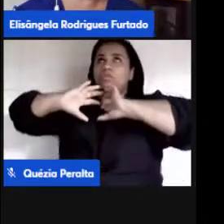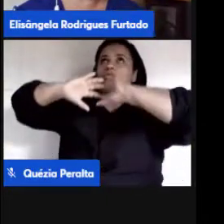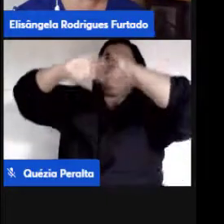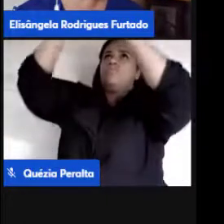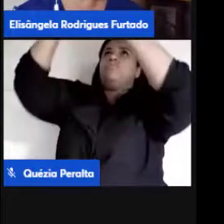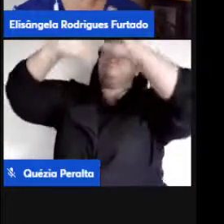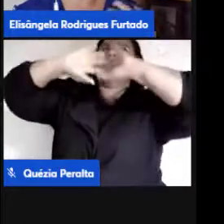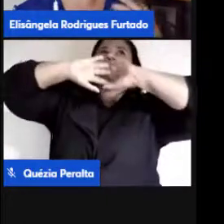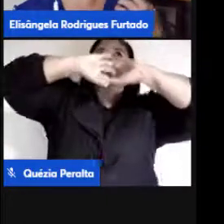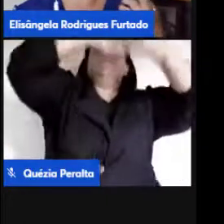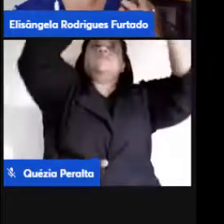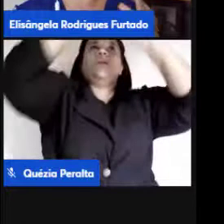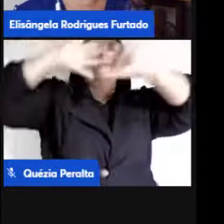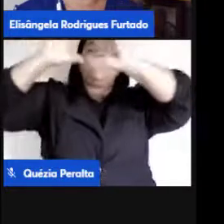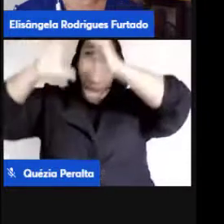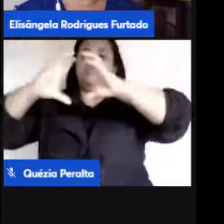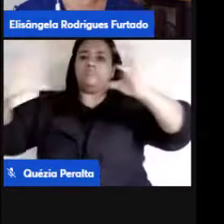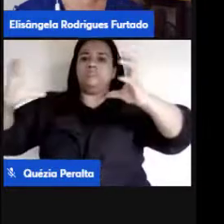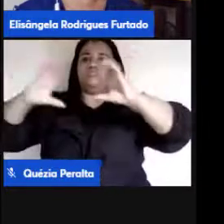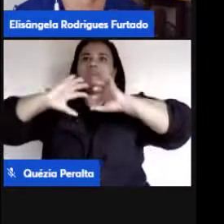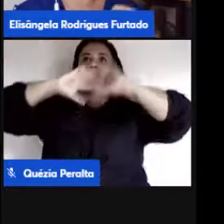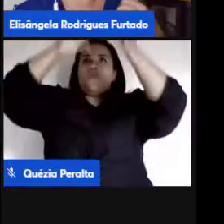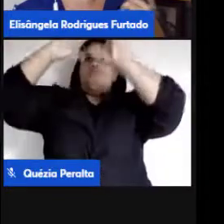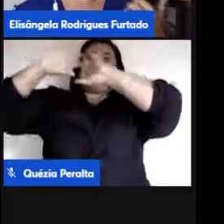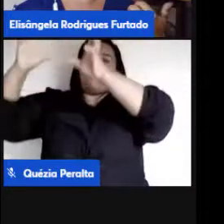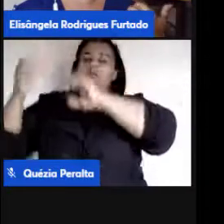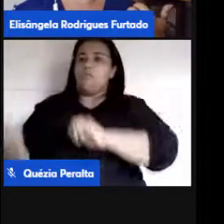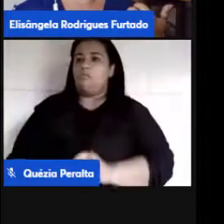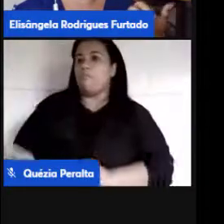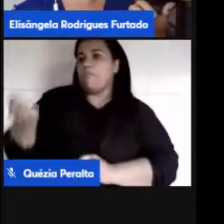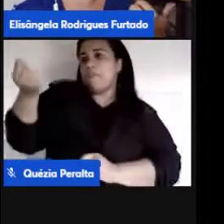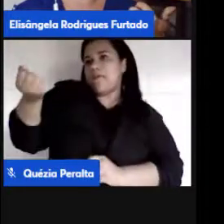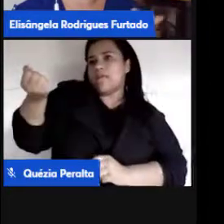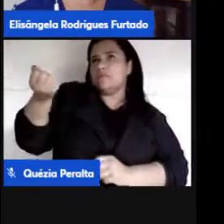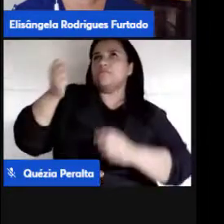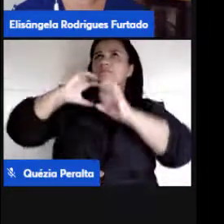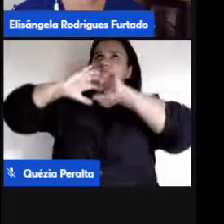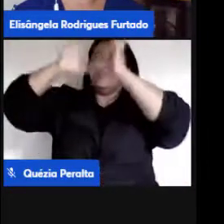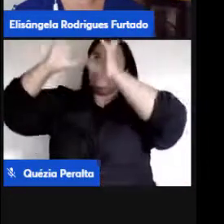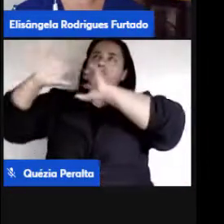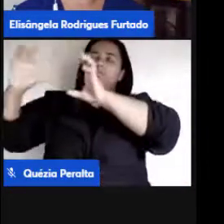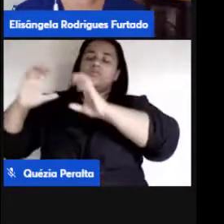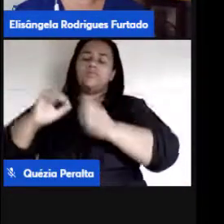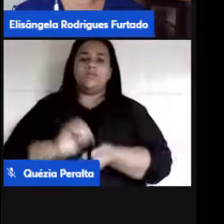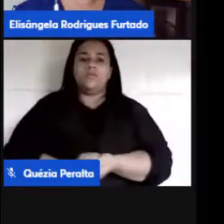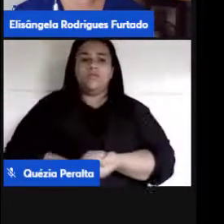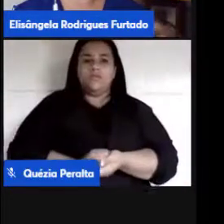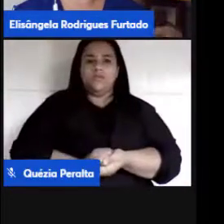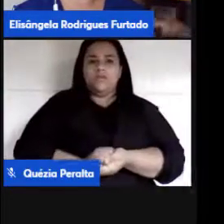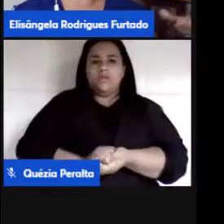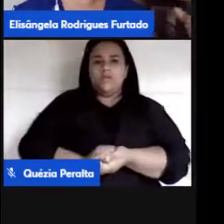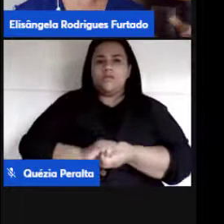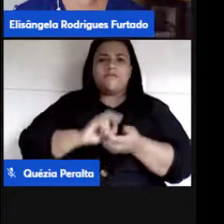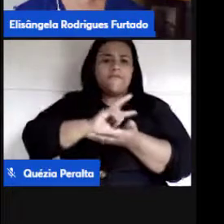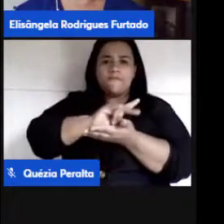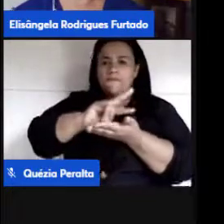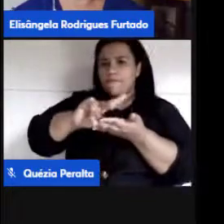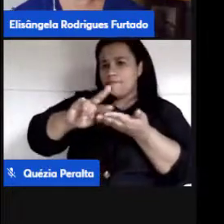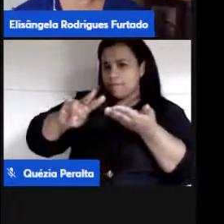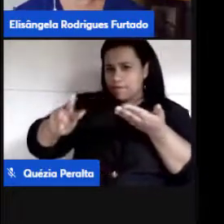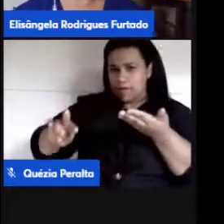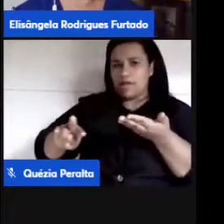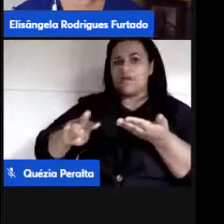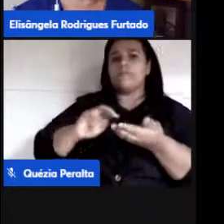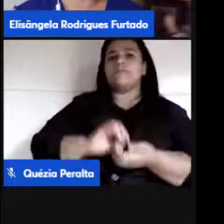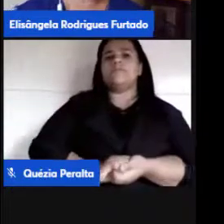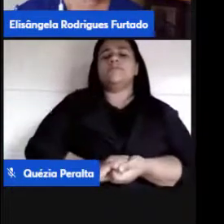de handebol, para ele arremessar um peso, para ele trabalhar essas questões em diferentes momentos da vida